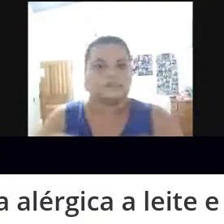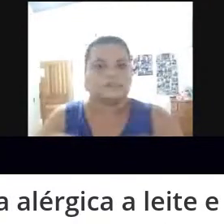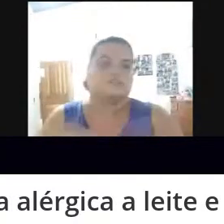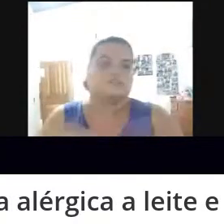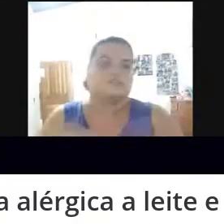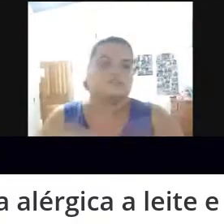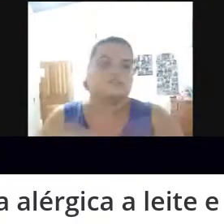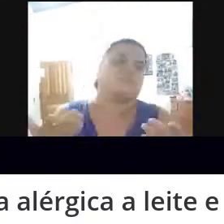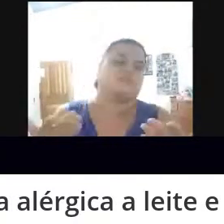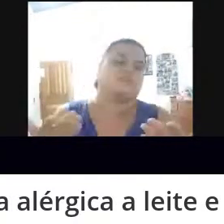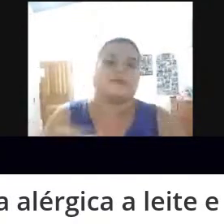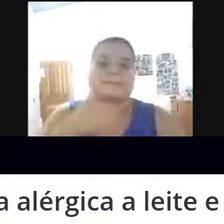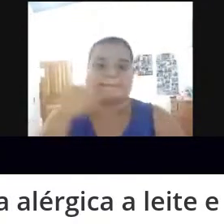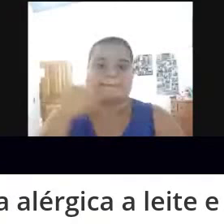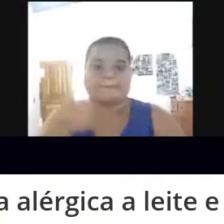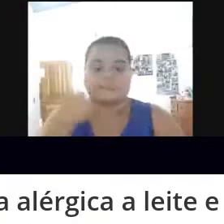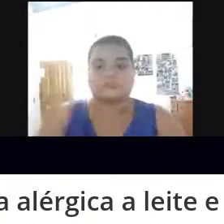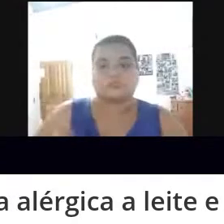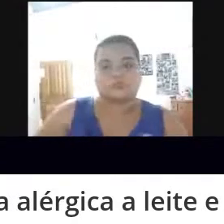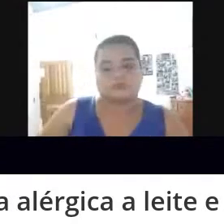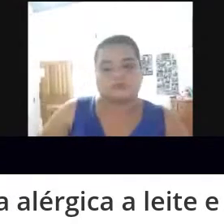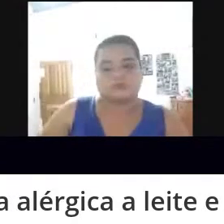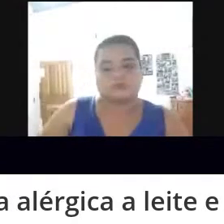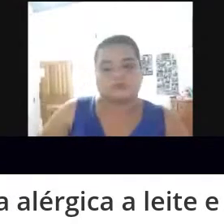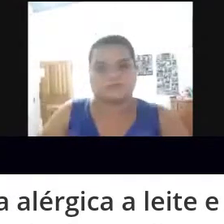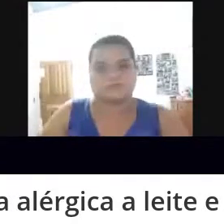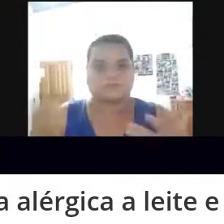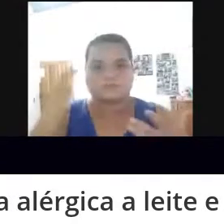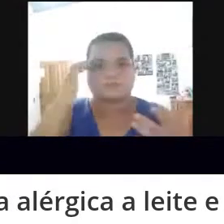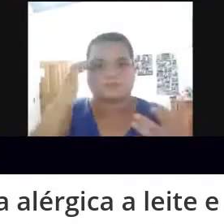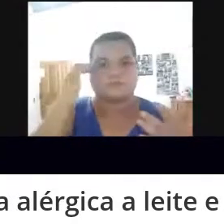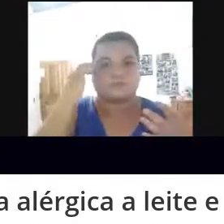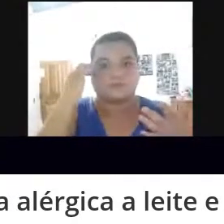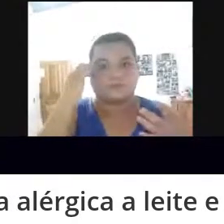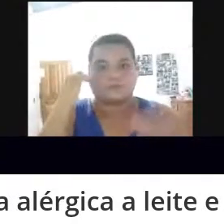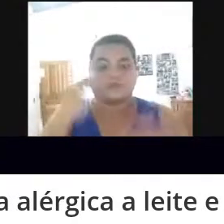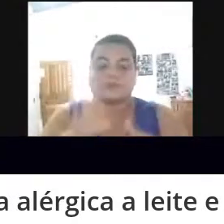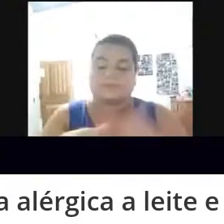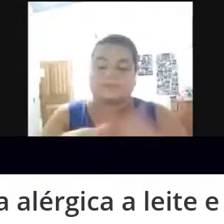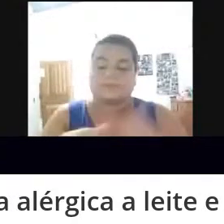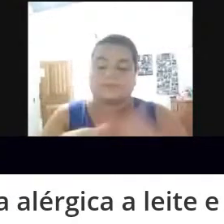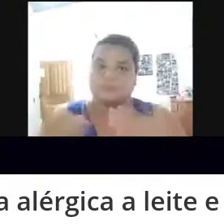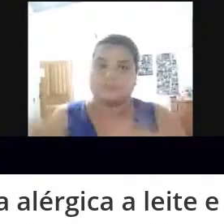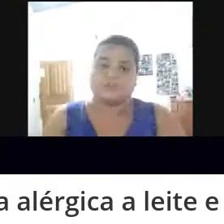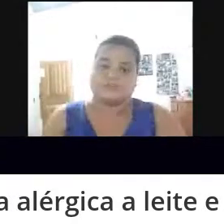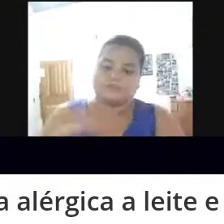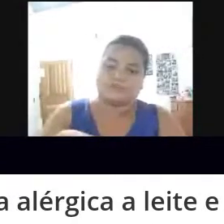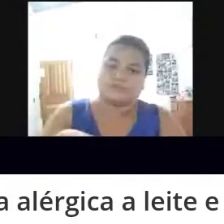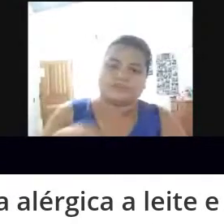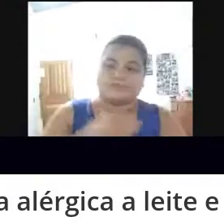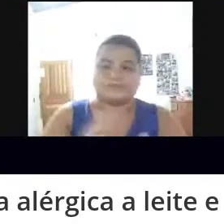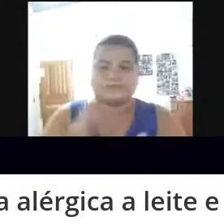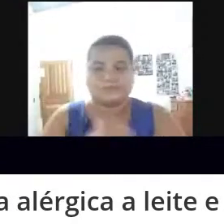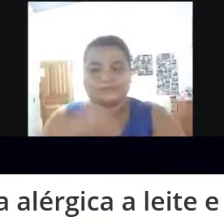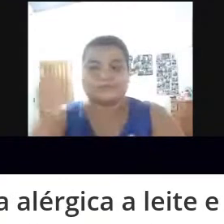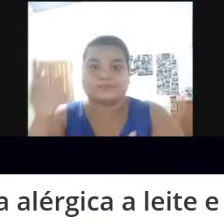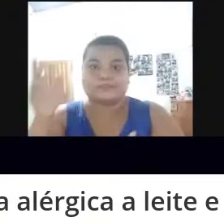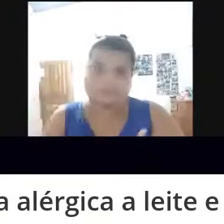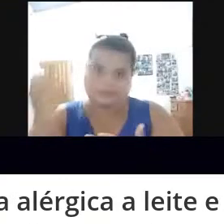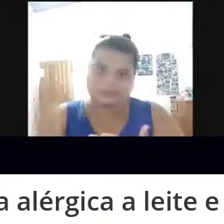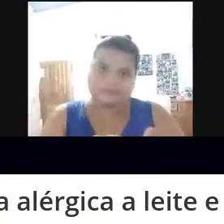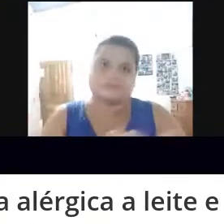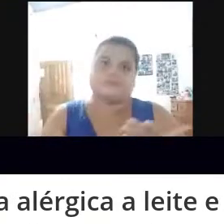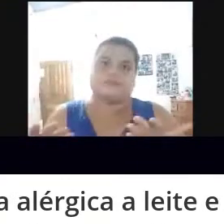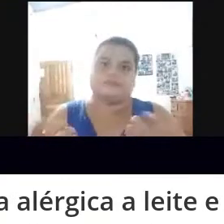na dessensibilização de IgG e a gente consiga voltar com alguns leites, né, animais, né, que os vegetais vão poder